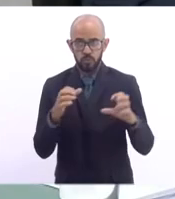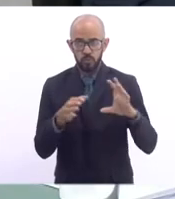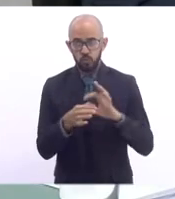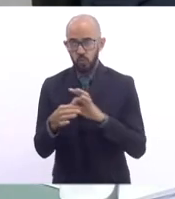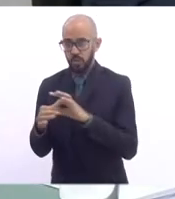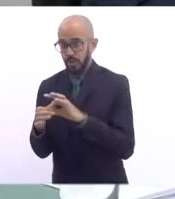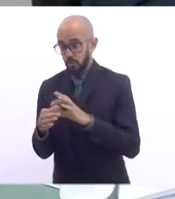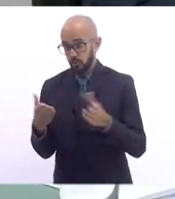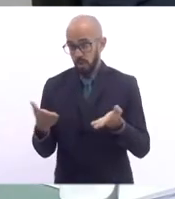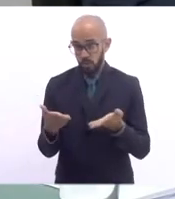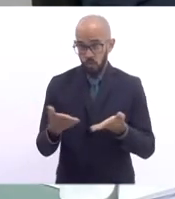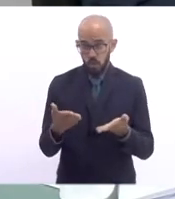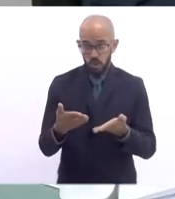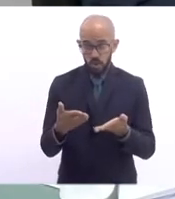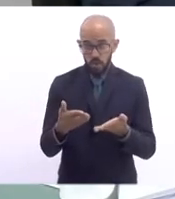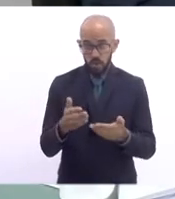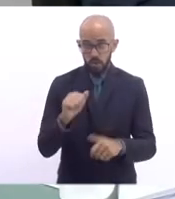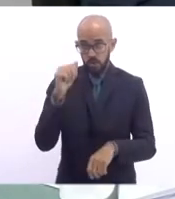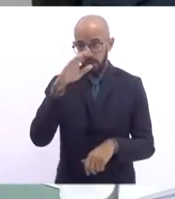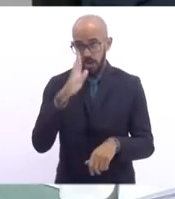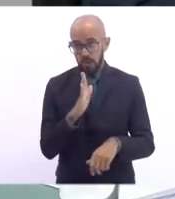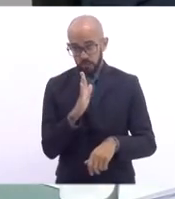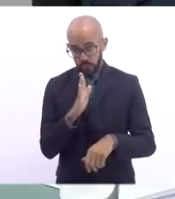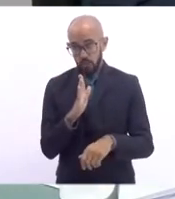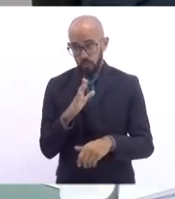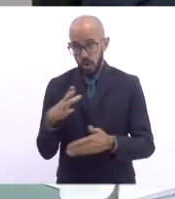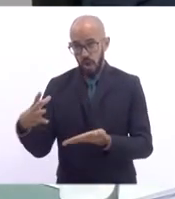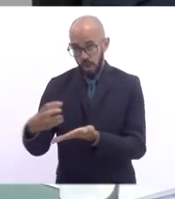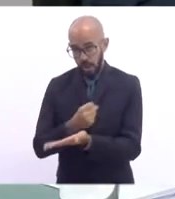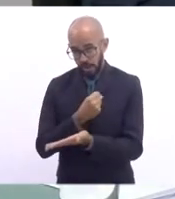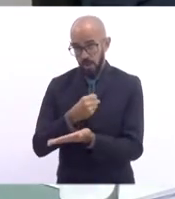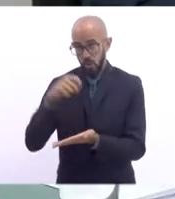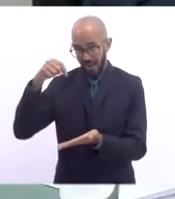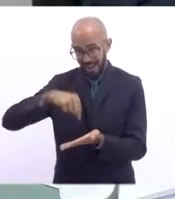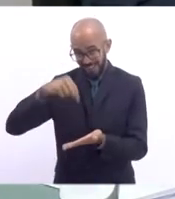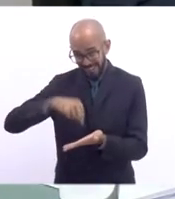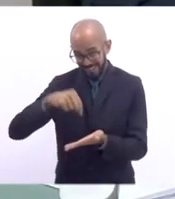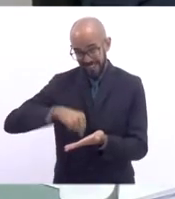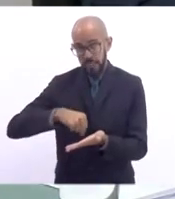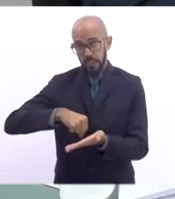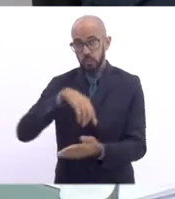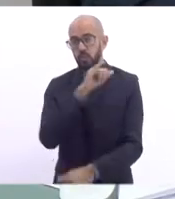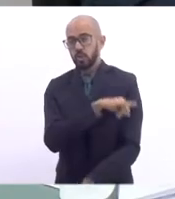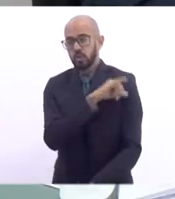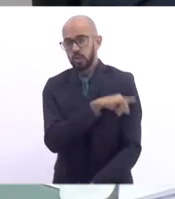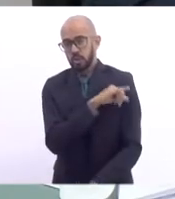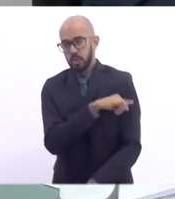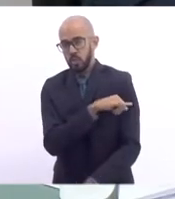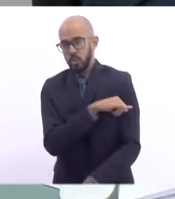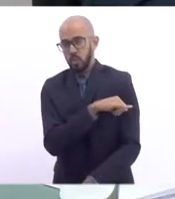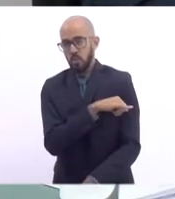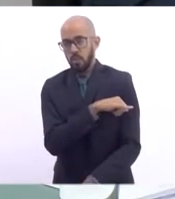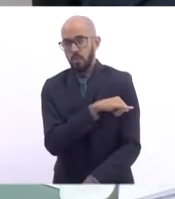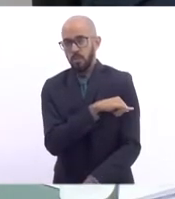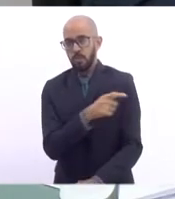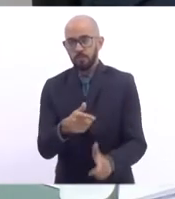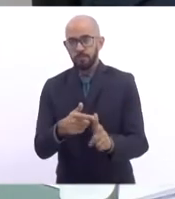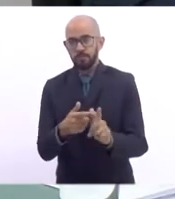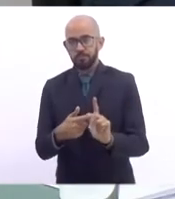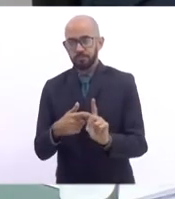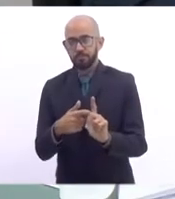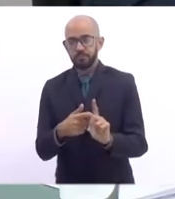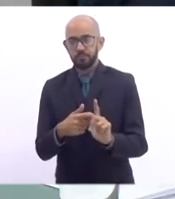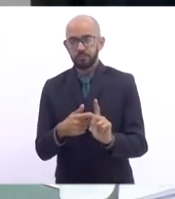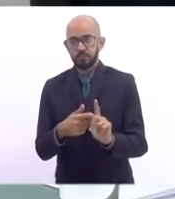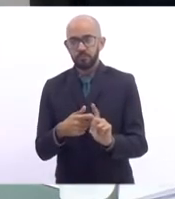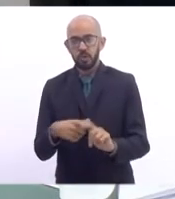21 a união arrecadou aqui o tamanho do que a gente deve e não é eles e 184 é